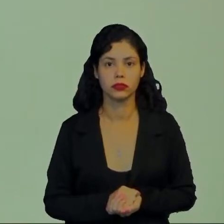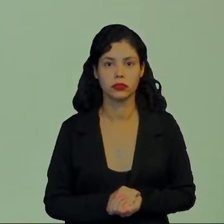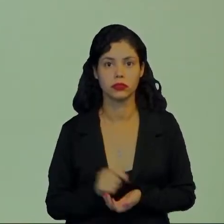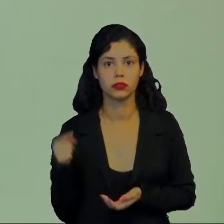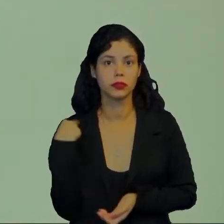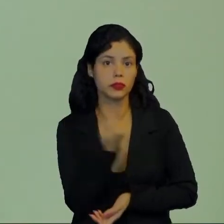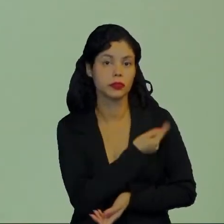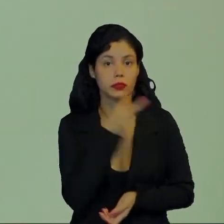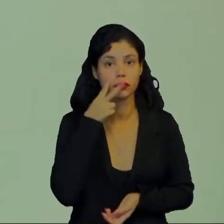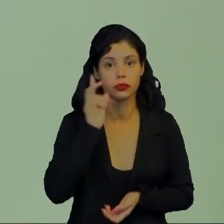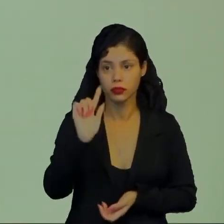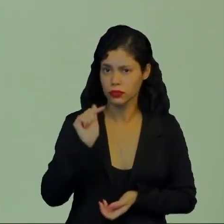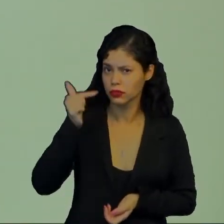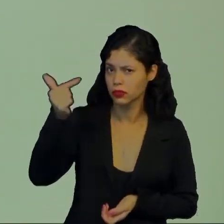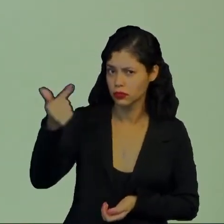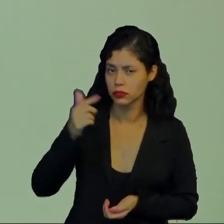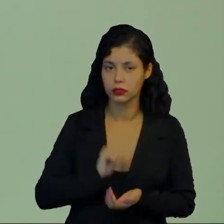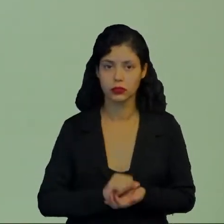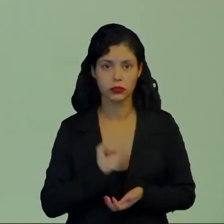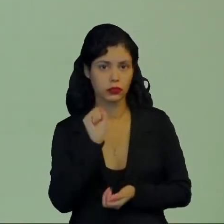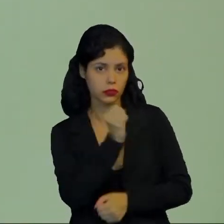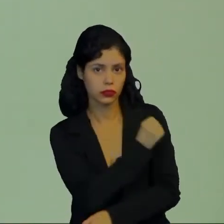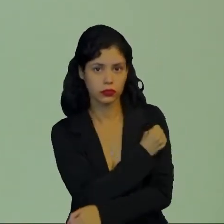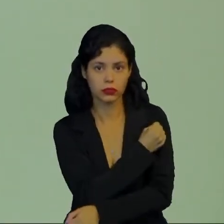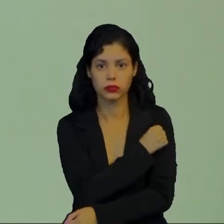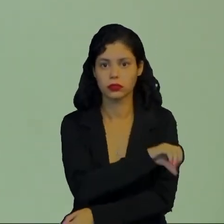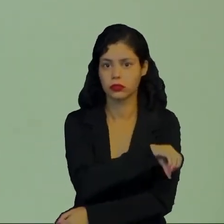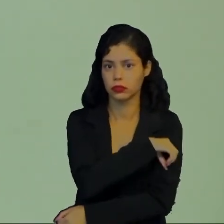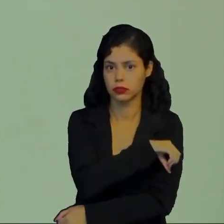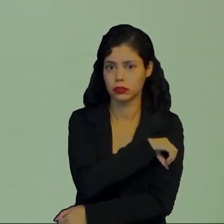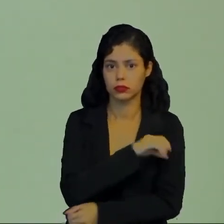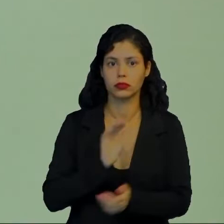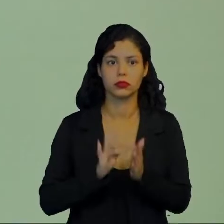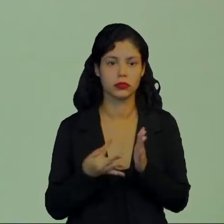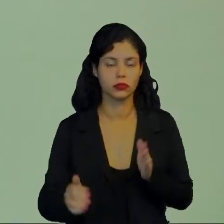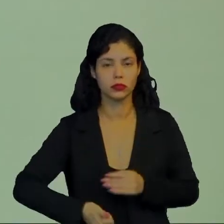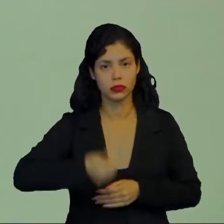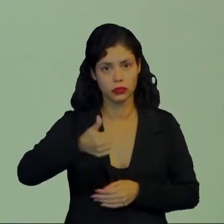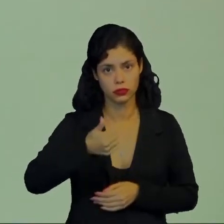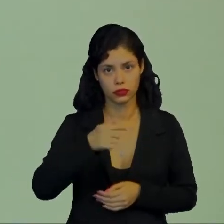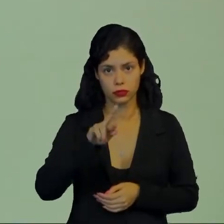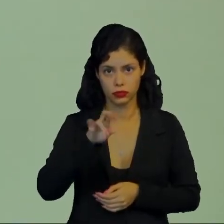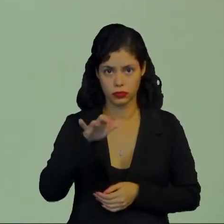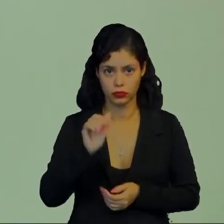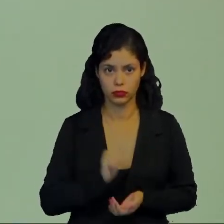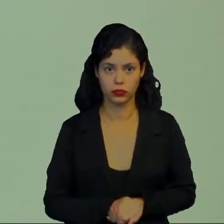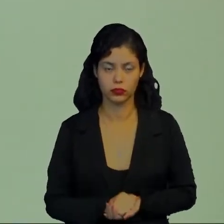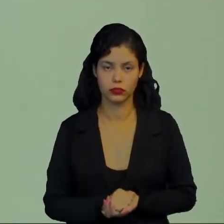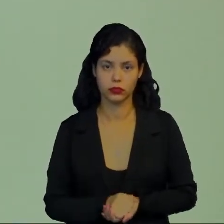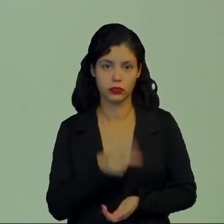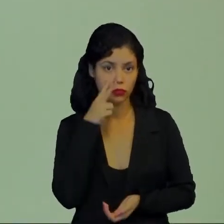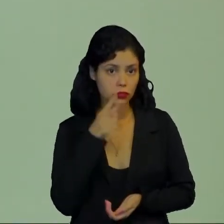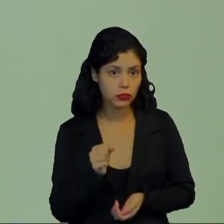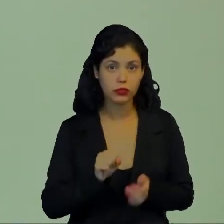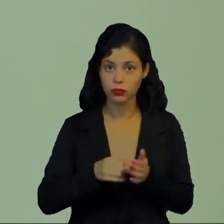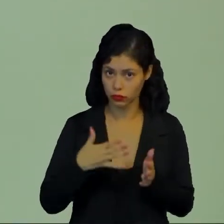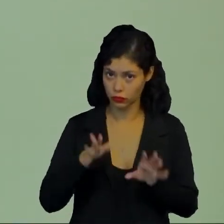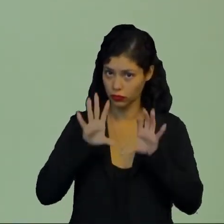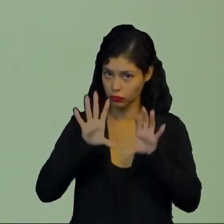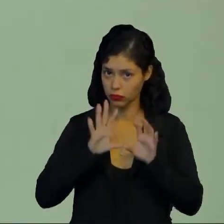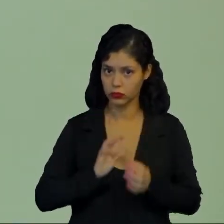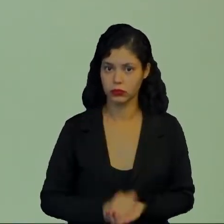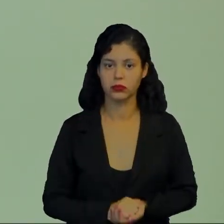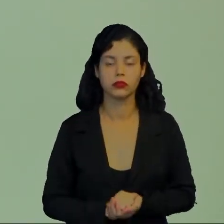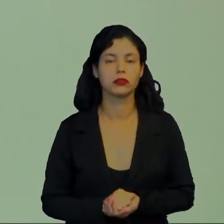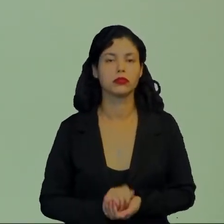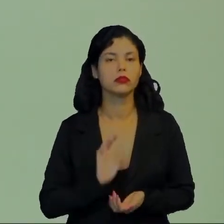que a gente vê lá no 8º, 9º ano, nas funções do primeiro grau, tá? A gente vê muito sobre isso. Então,